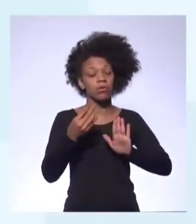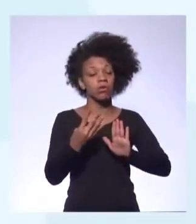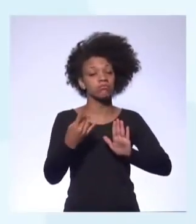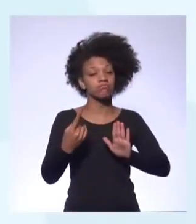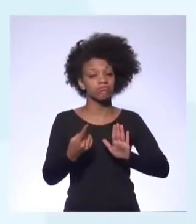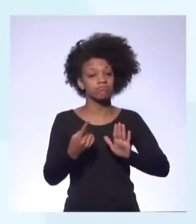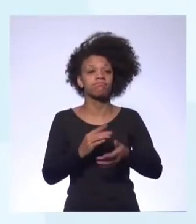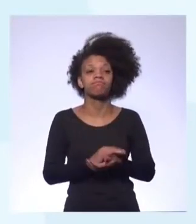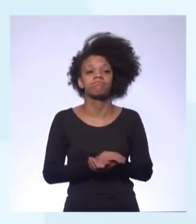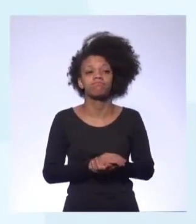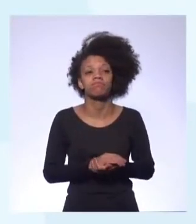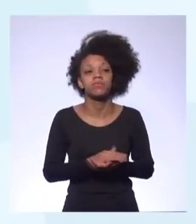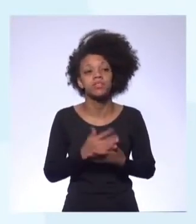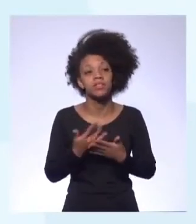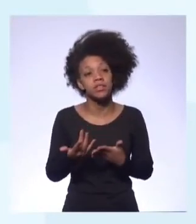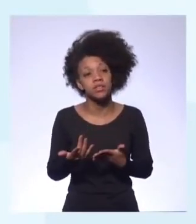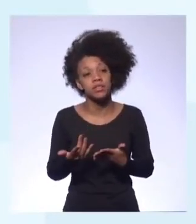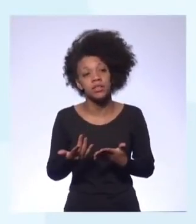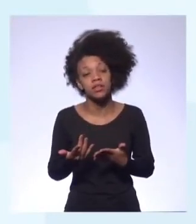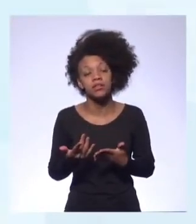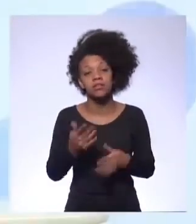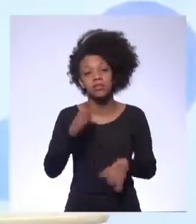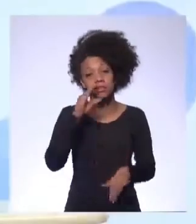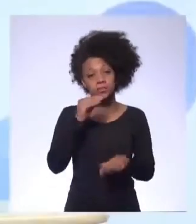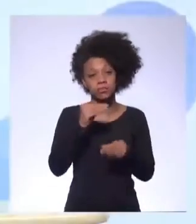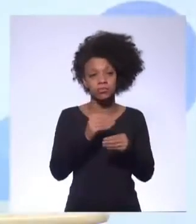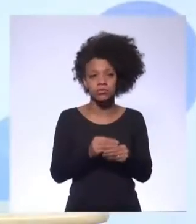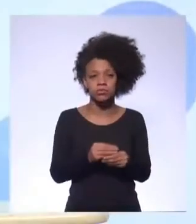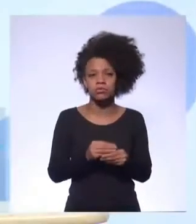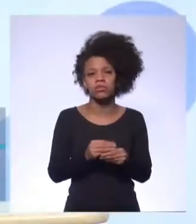era para reduzir aí a questão de ficar